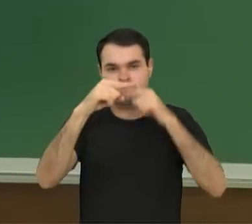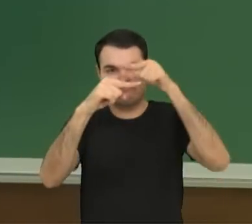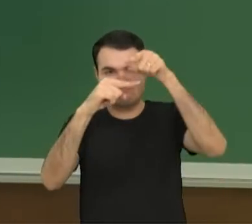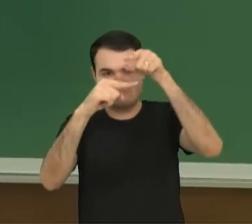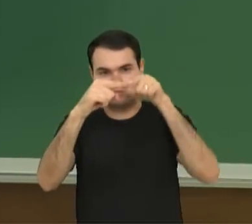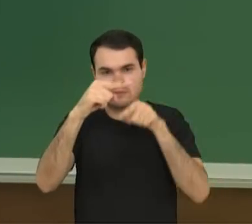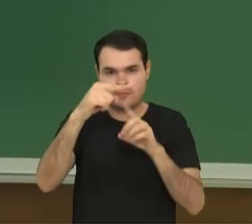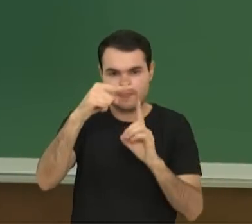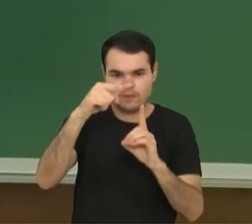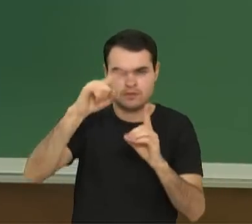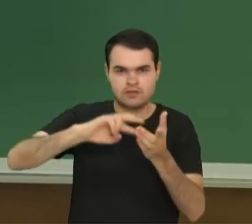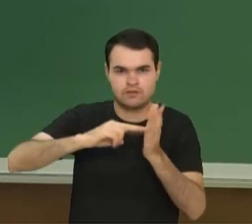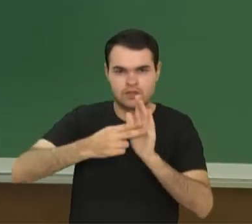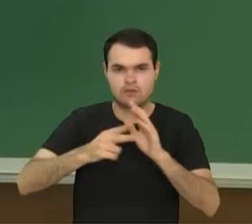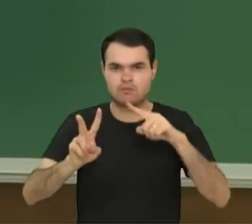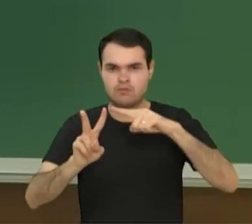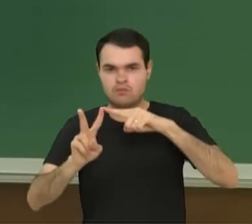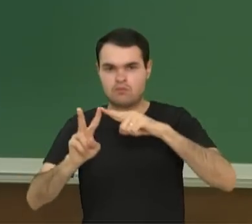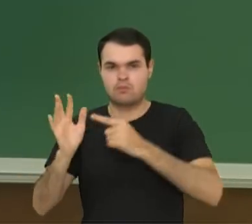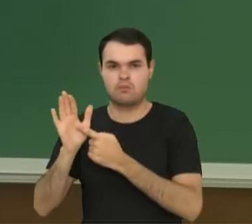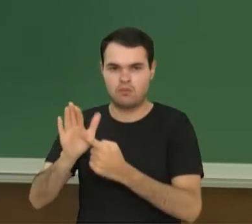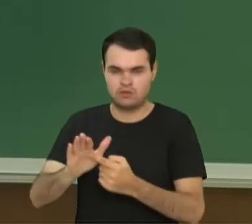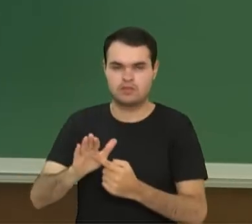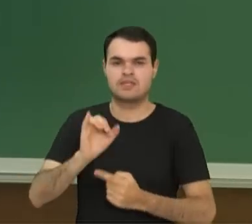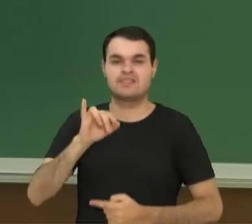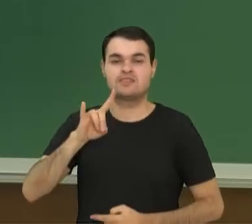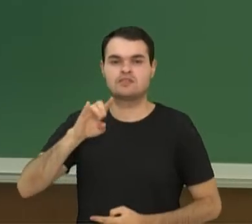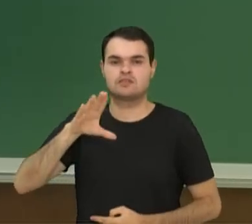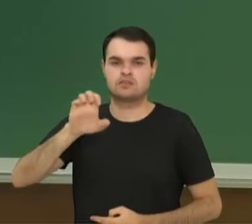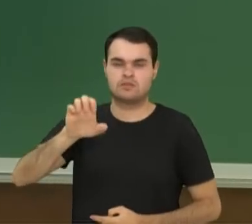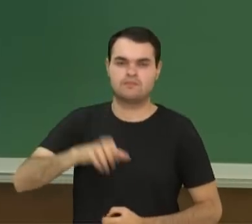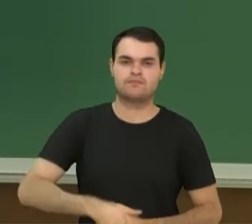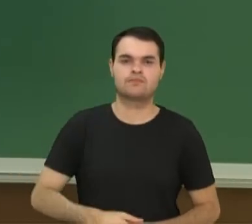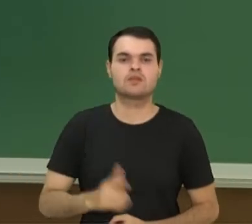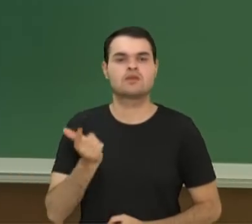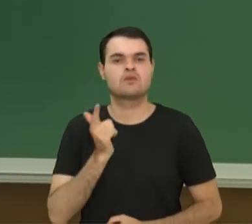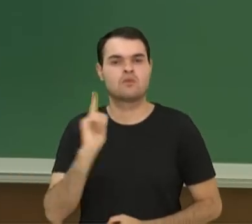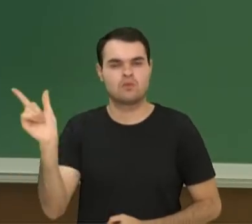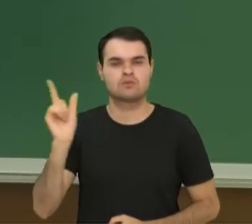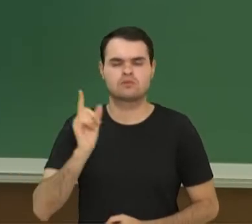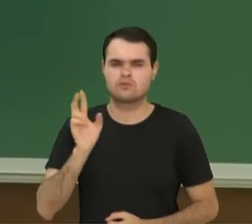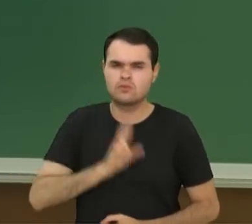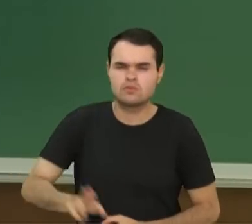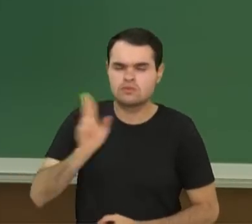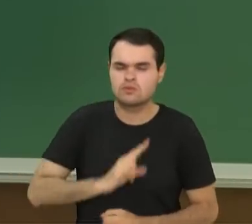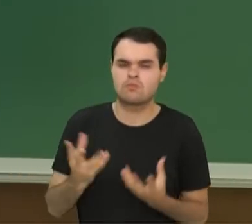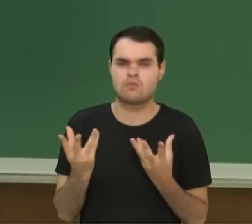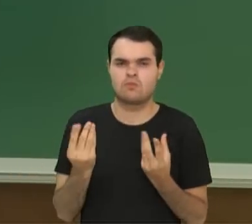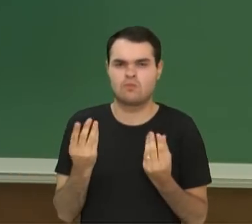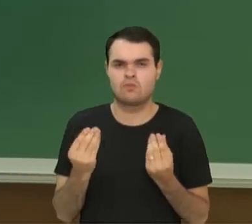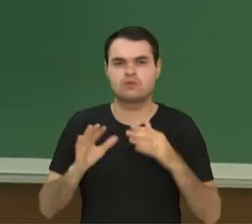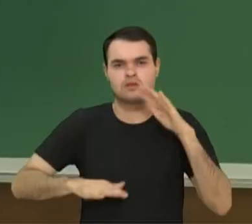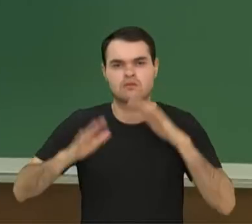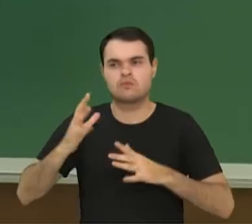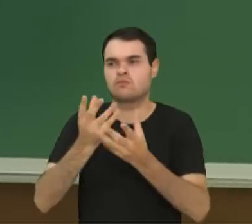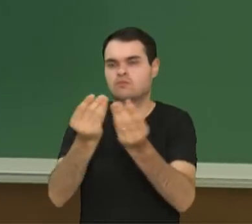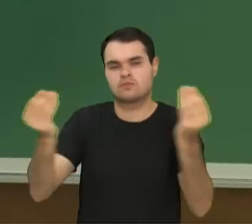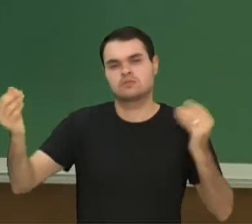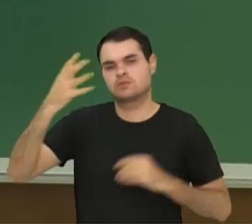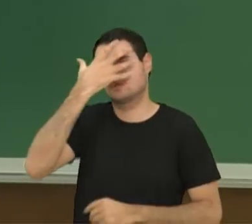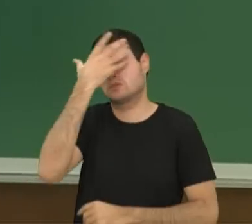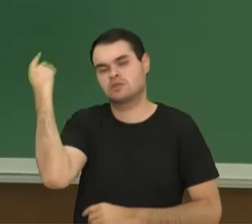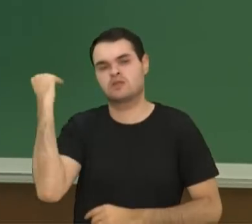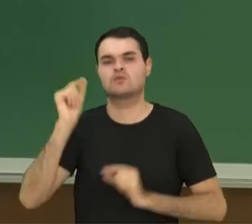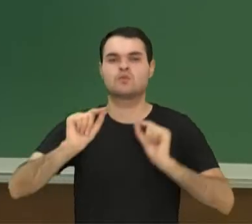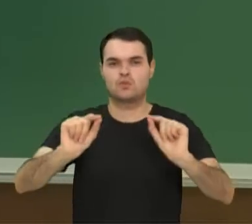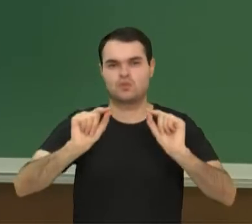ficar como índice da raiz. E aqui eu coloquei um outro, que é uma coisa que a gente usa muito e muita gente esquece,